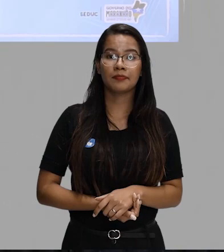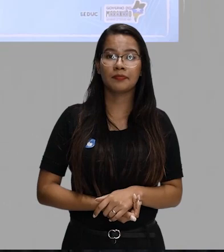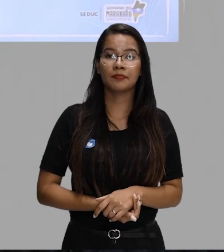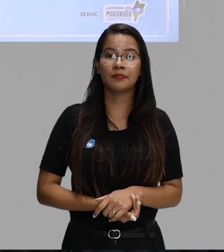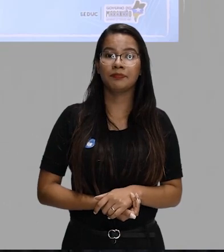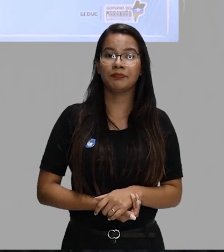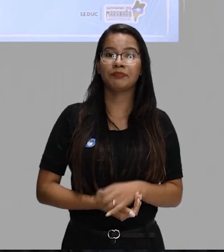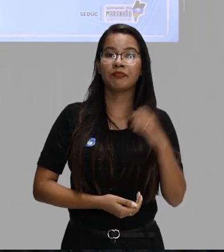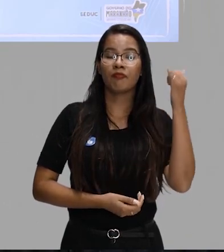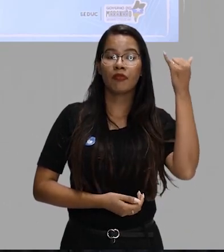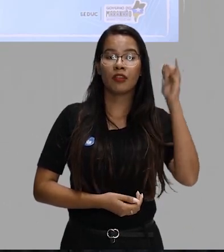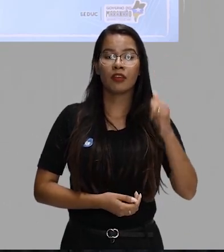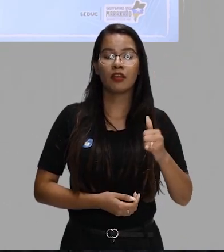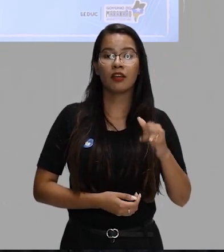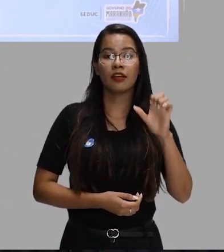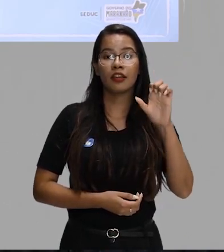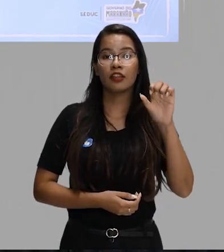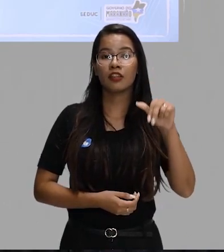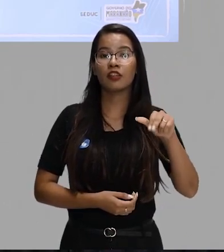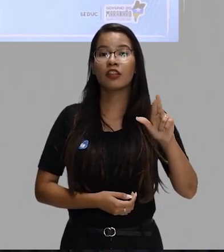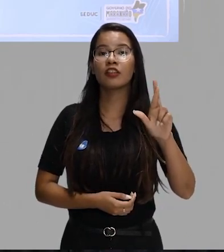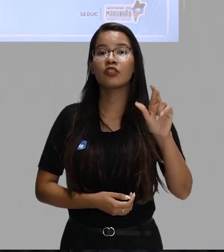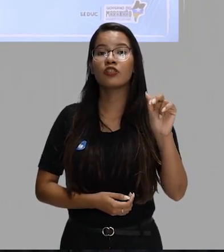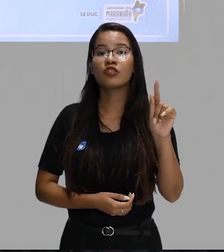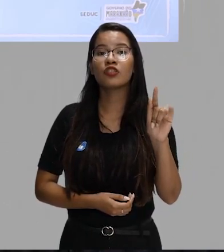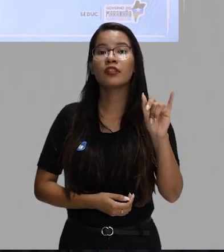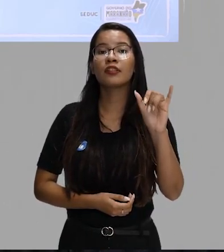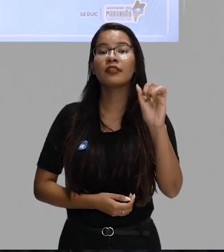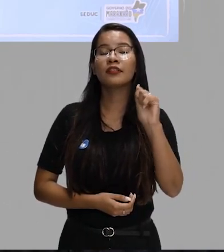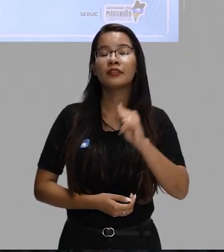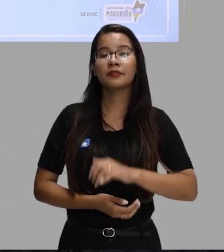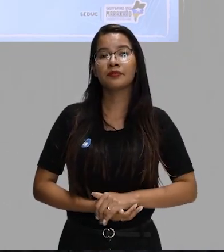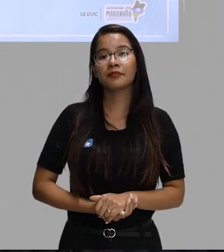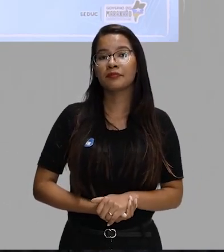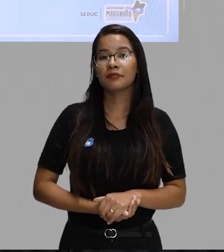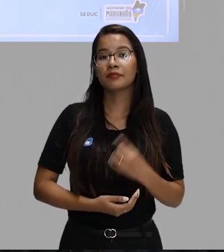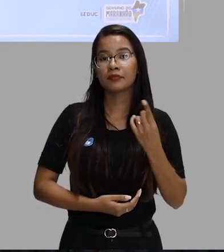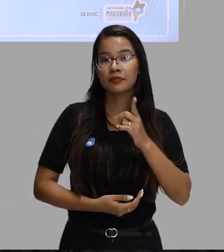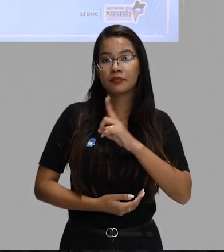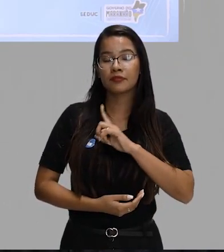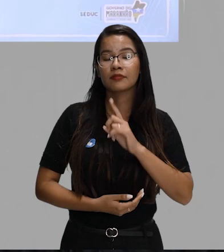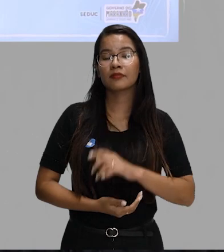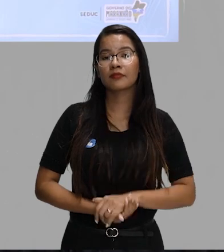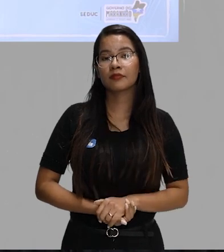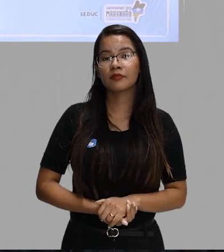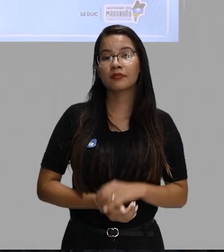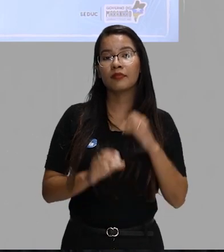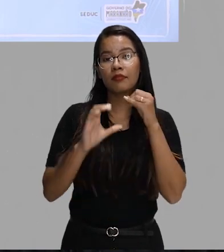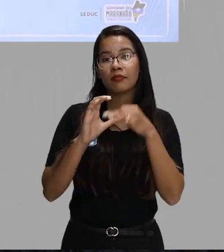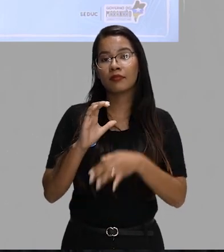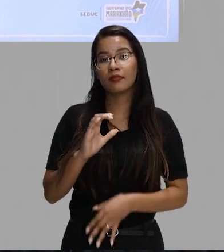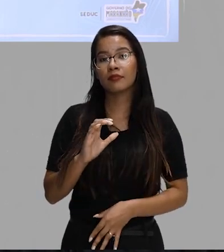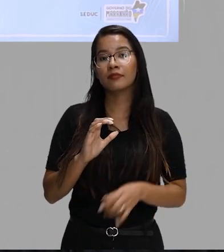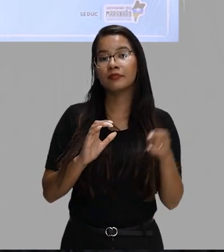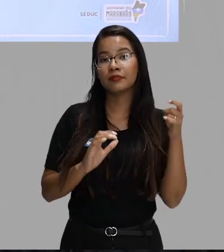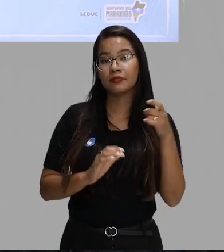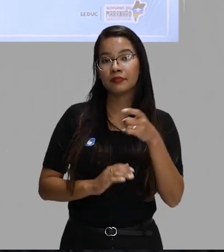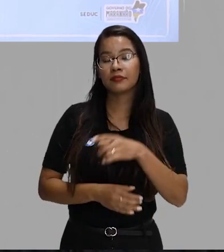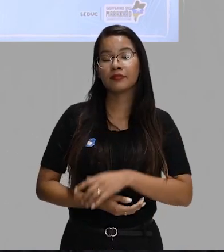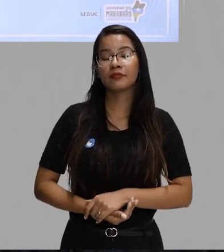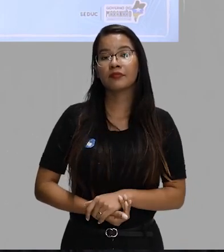essa energia radiante, ok? Nós caracterizamos ela dessa